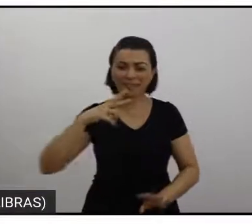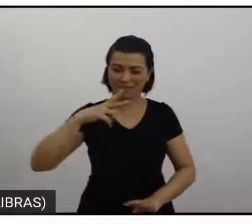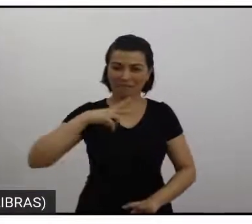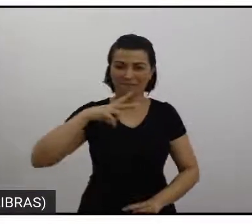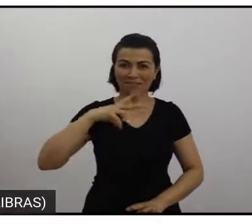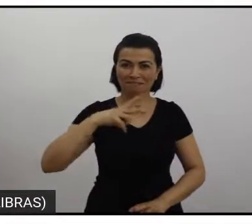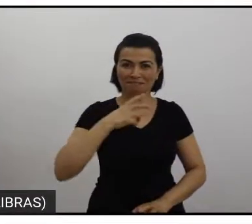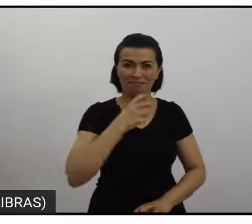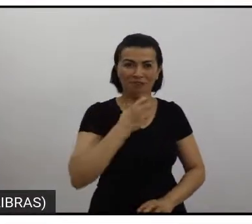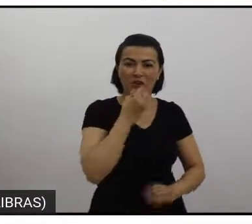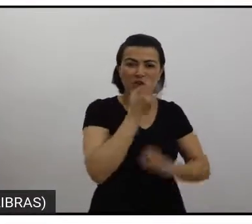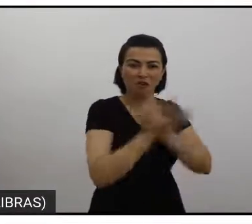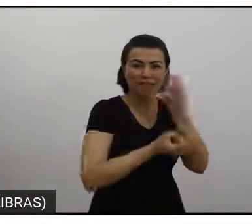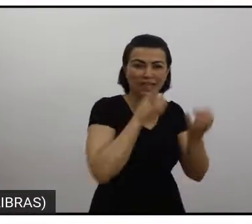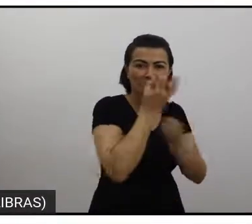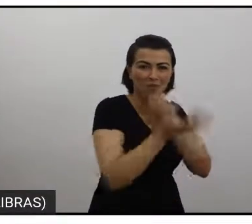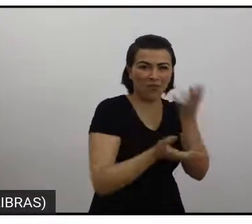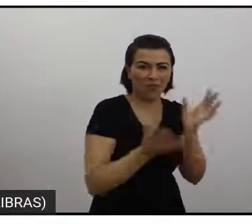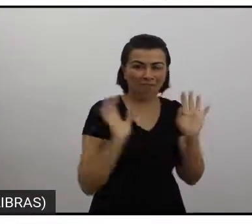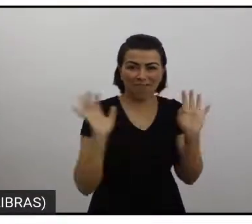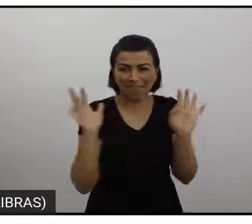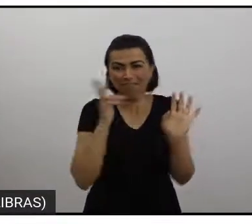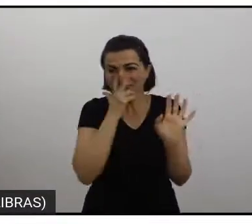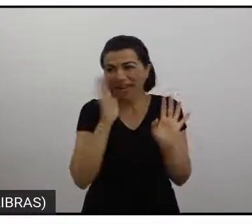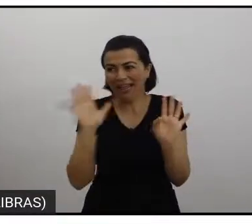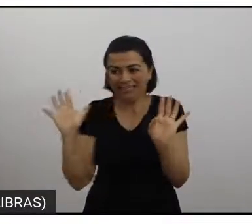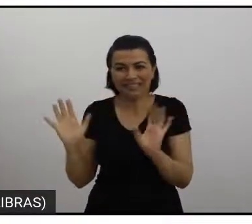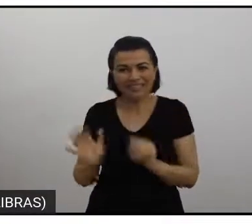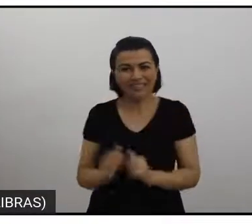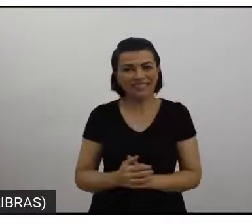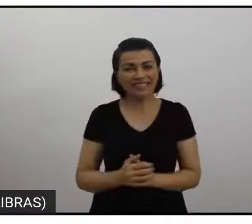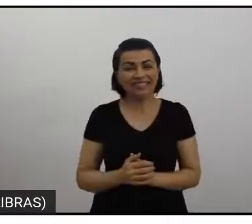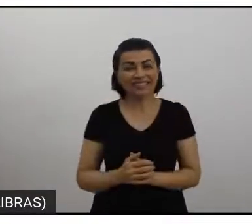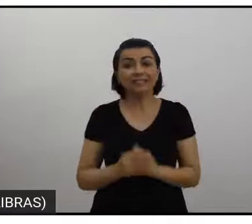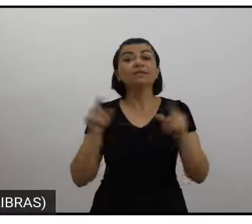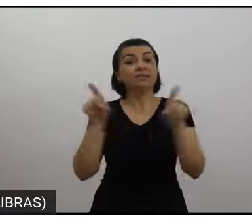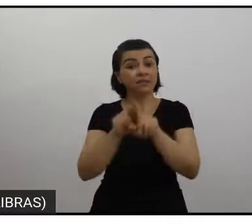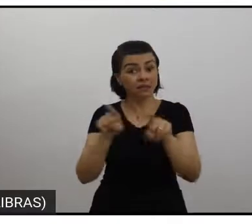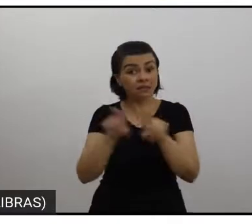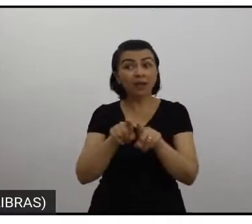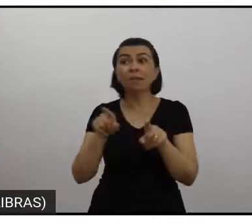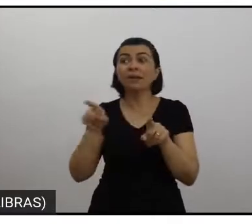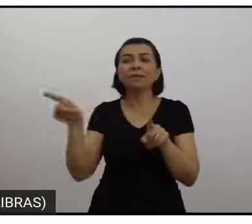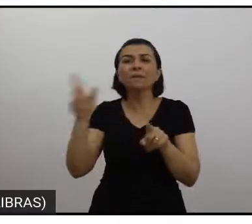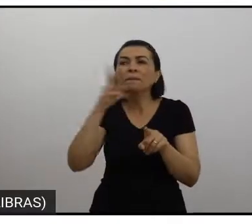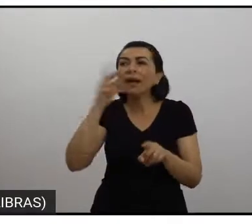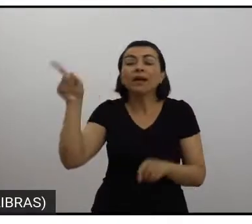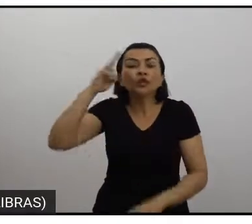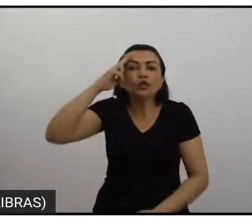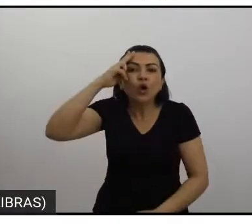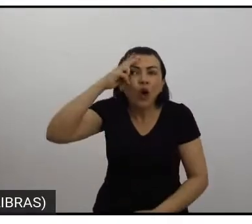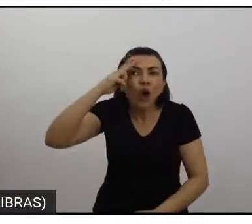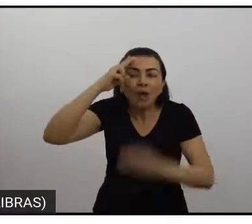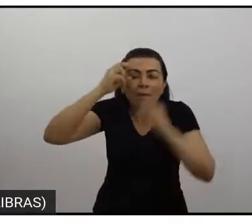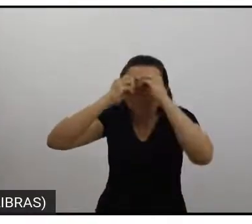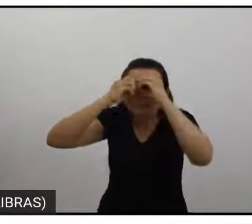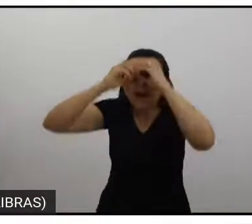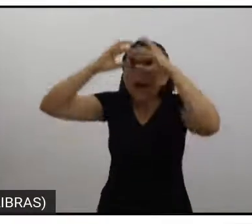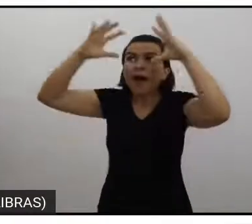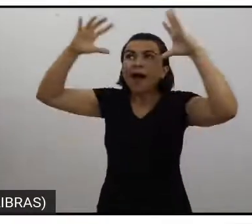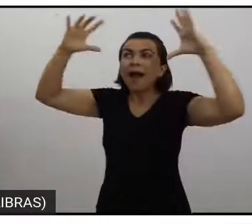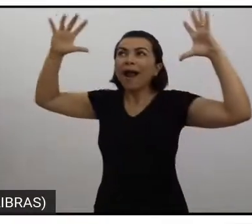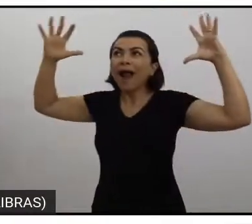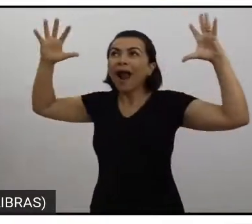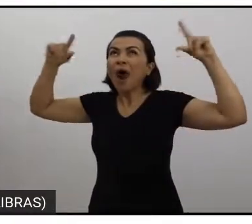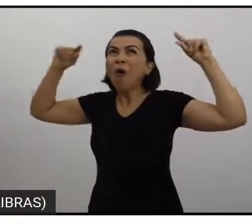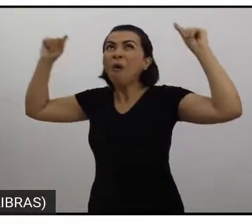pregação pública, um quê de exercício da fantasia, entendeu? E tudo